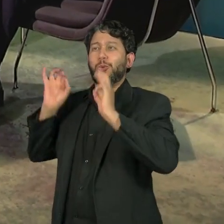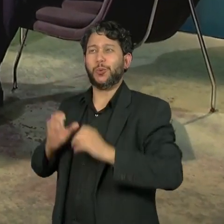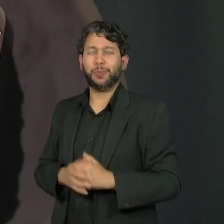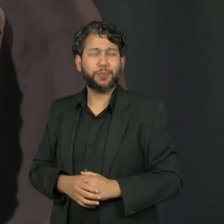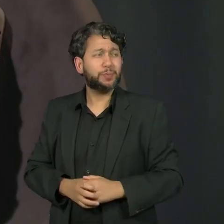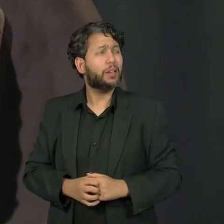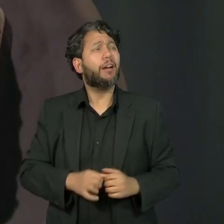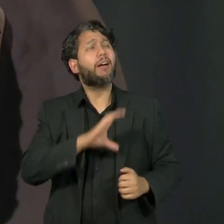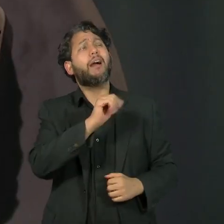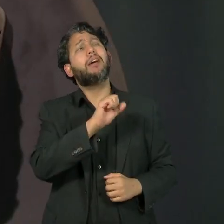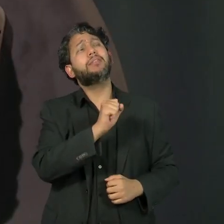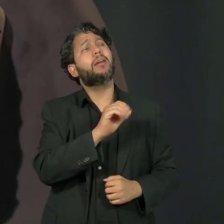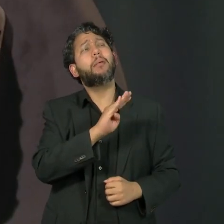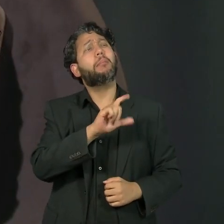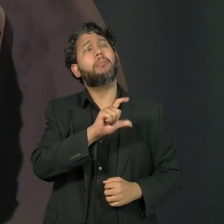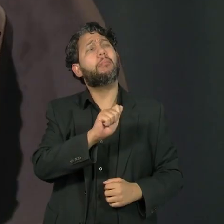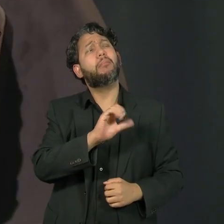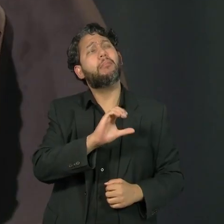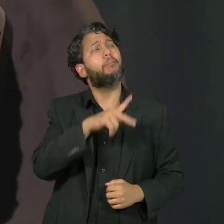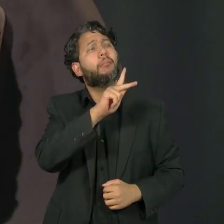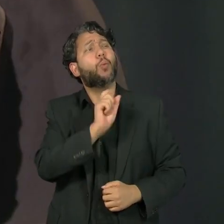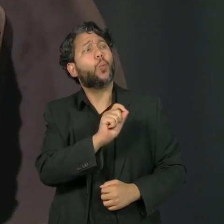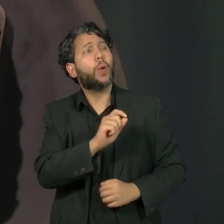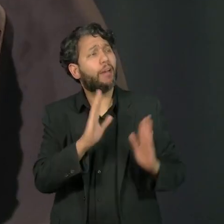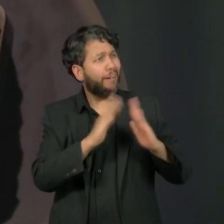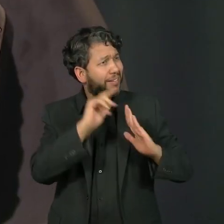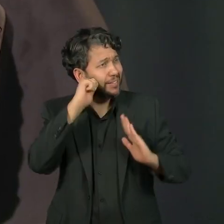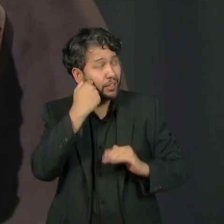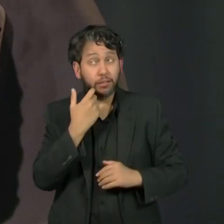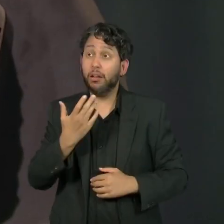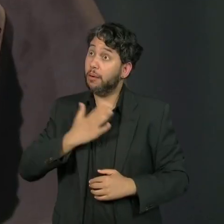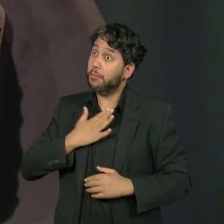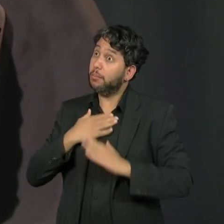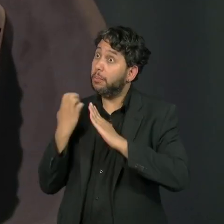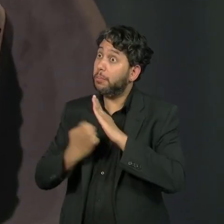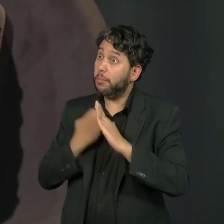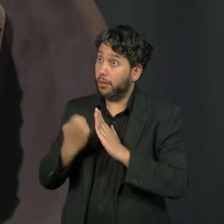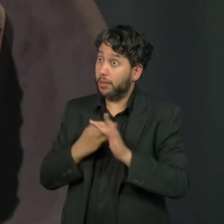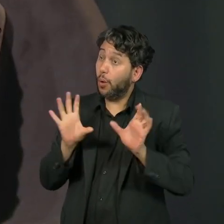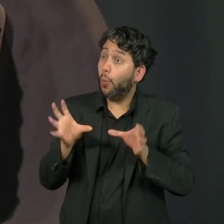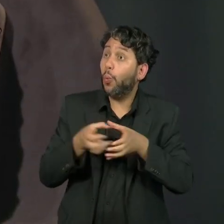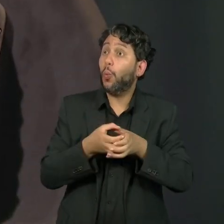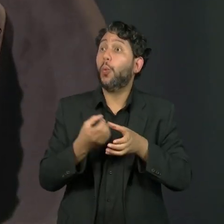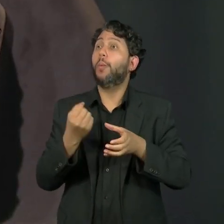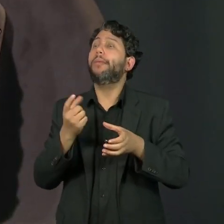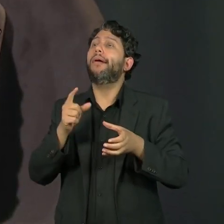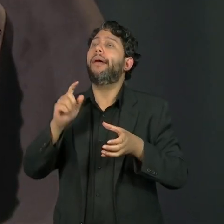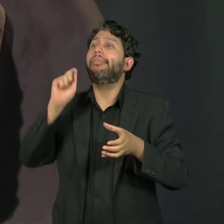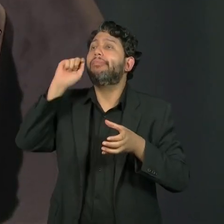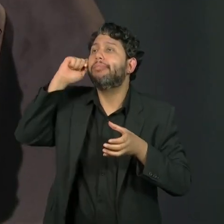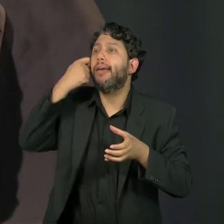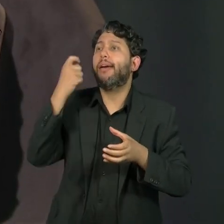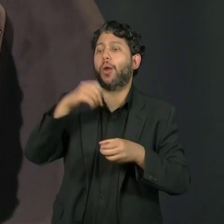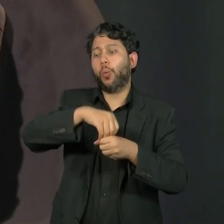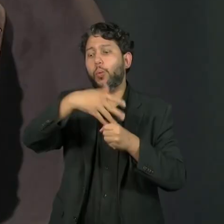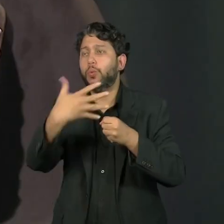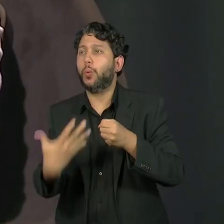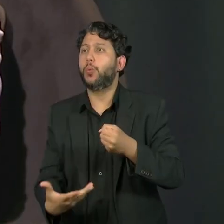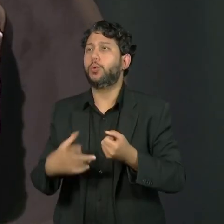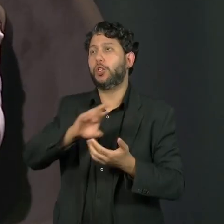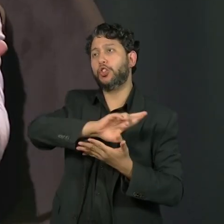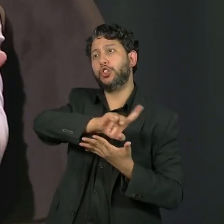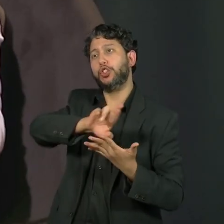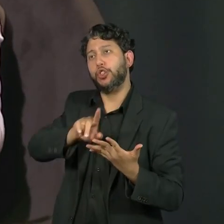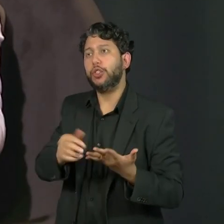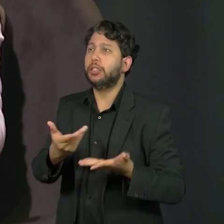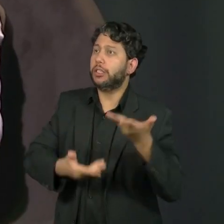Casa Black é a minha empresa, junto com minha sócia Giovana Viana. É um hub de conteúdo de cultura negra e uma agência criativa, que